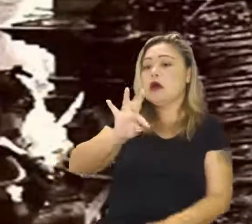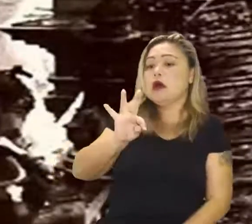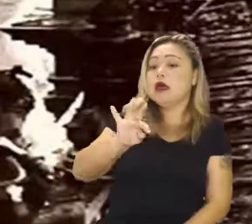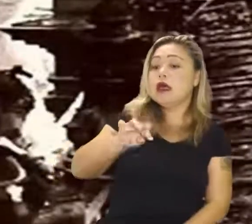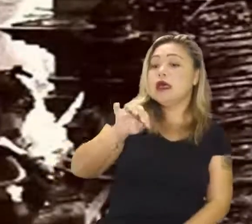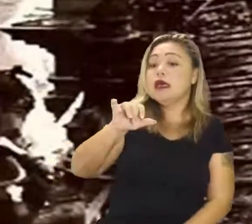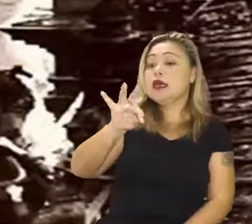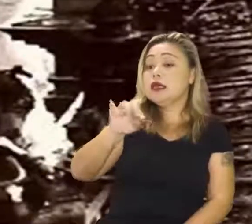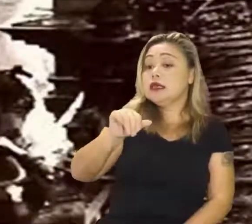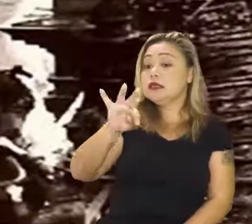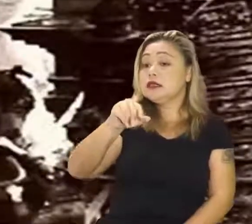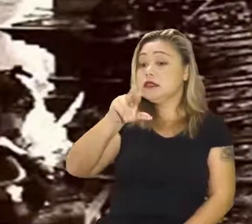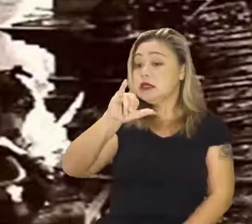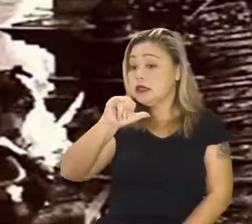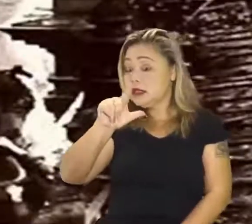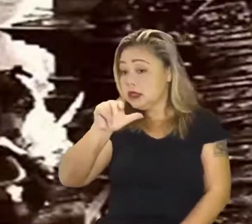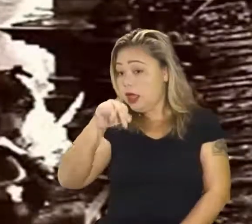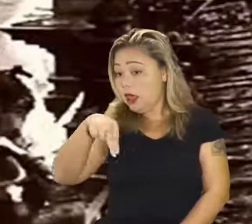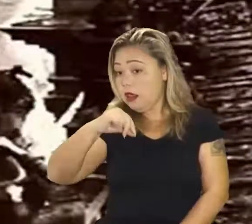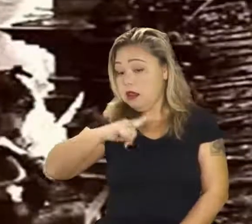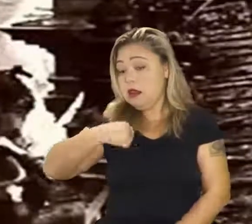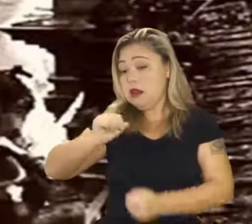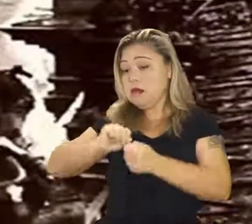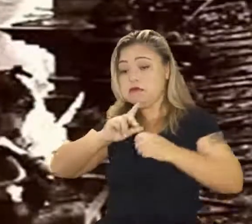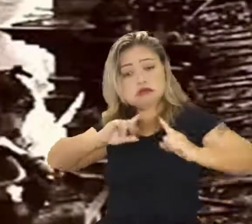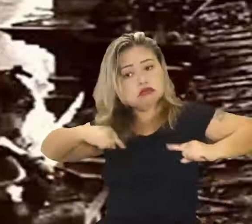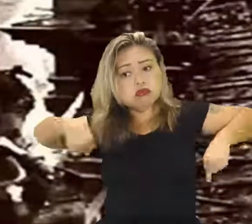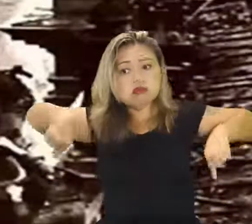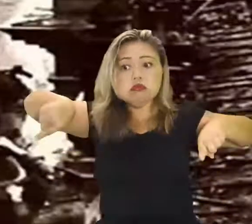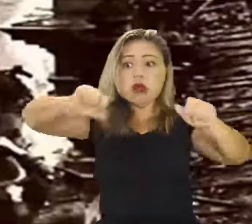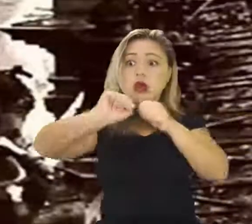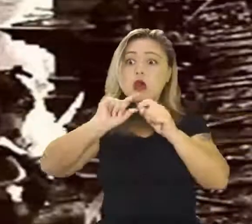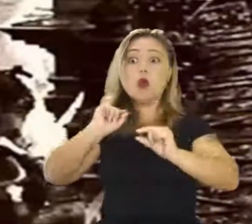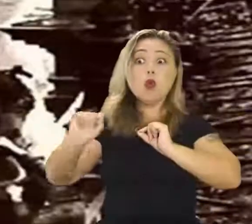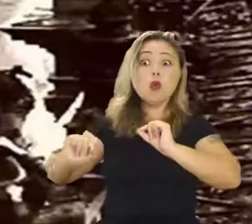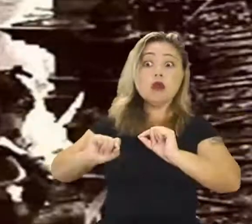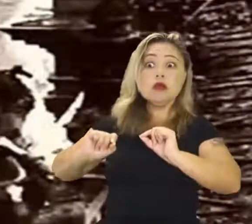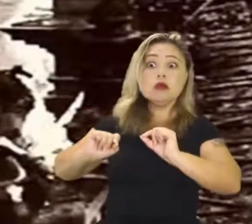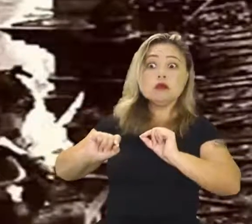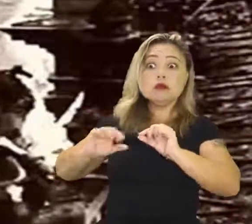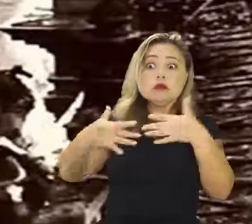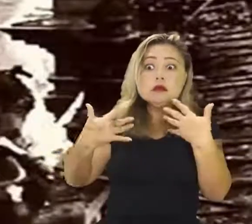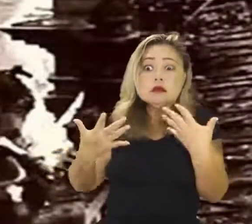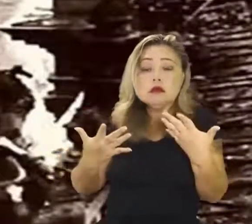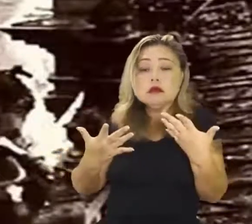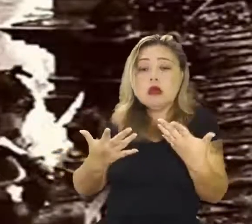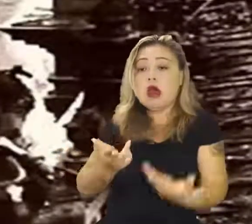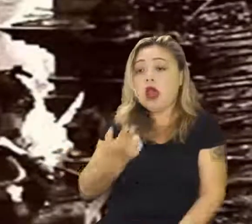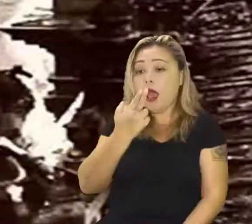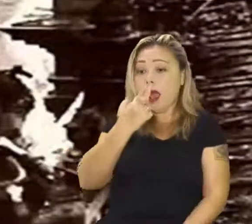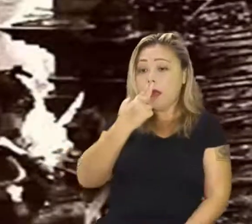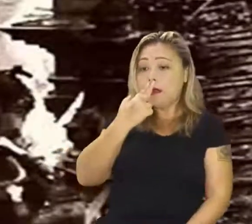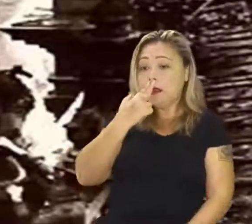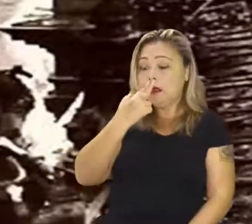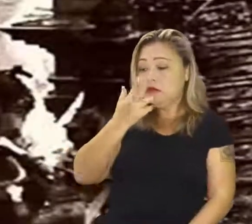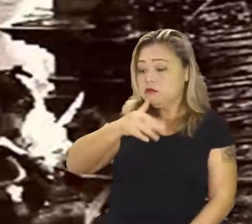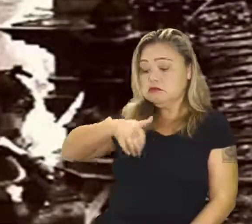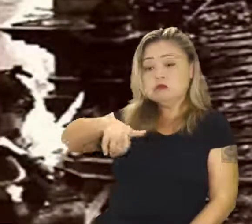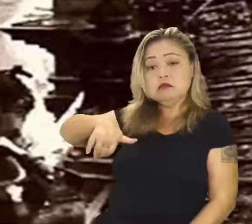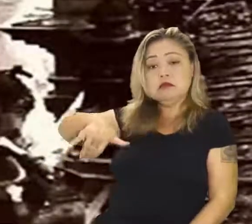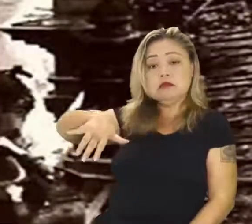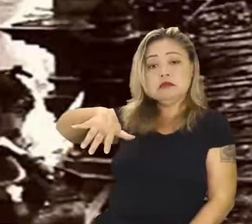já está cercando Berlim. E agora, o que fazer? Hitler, com